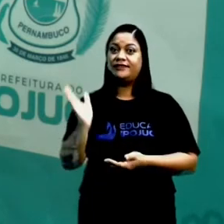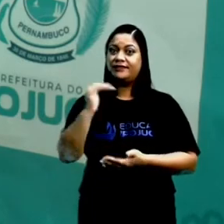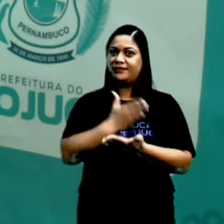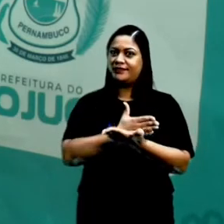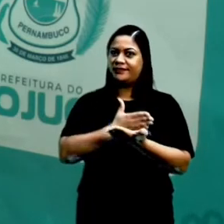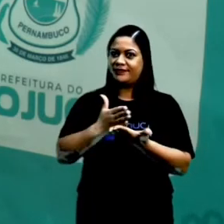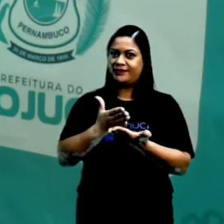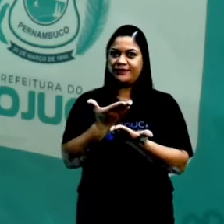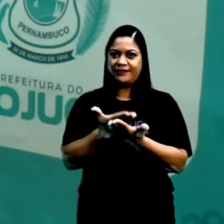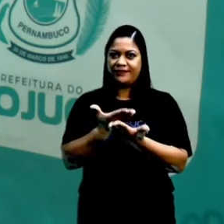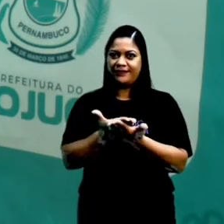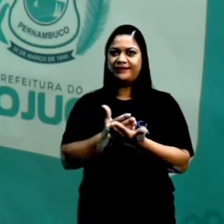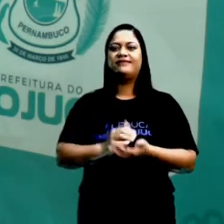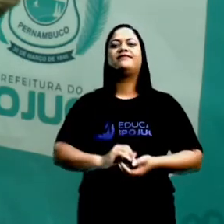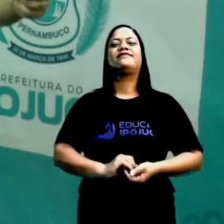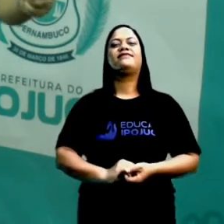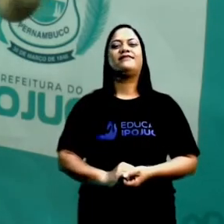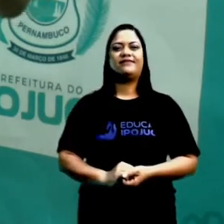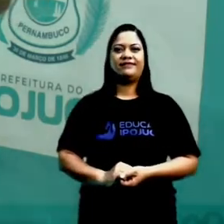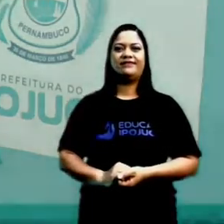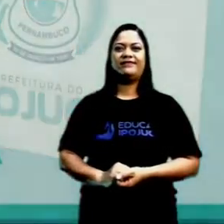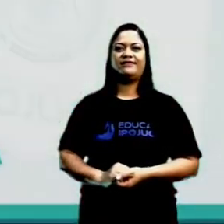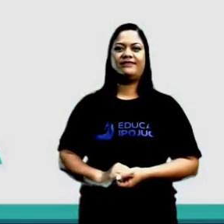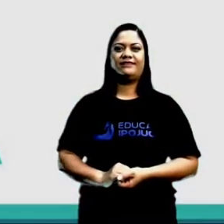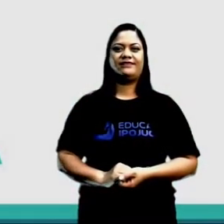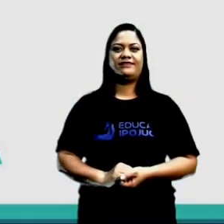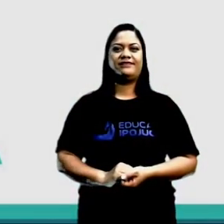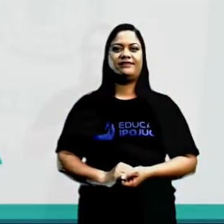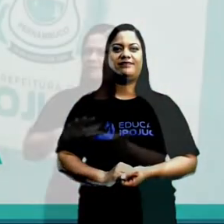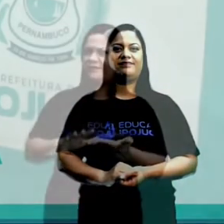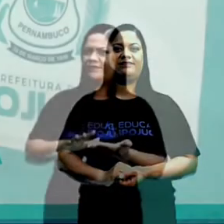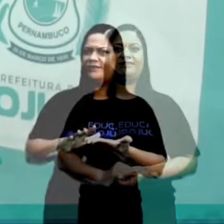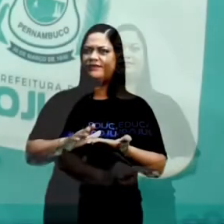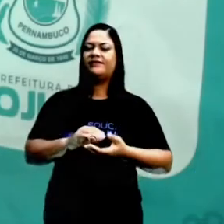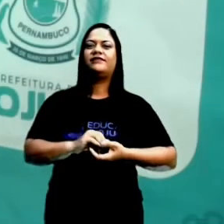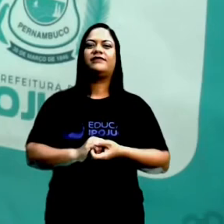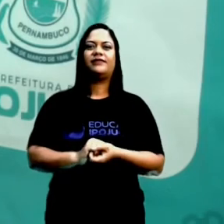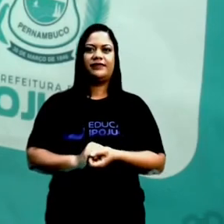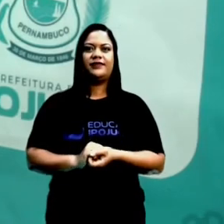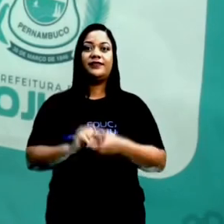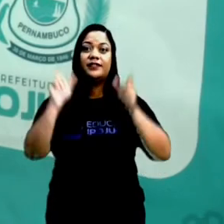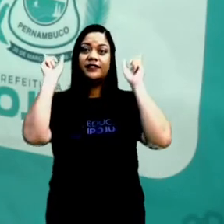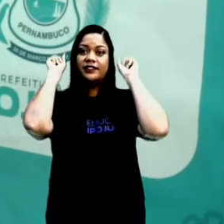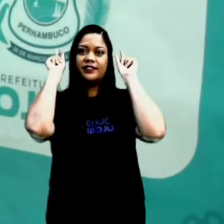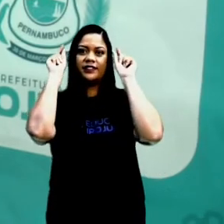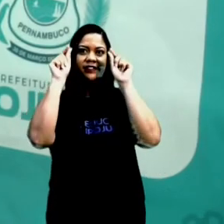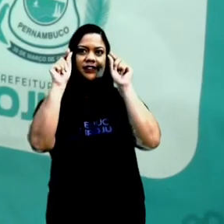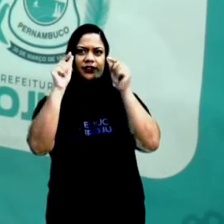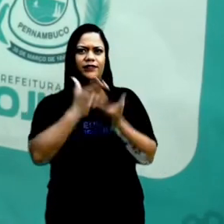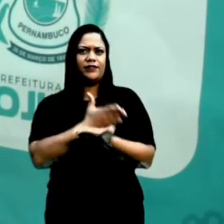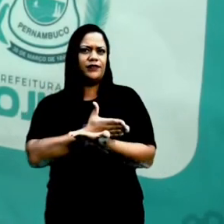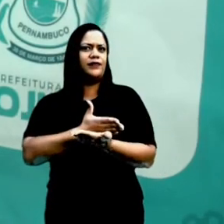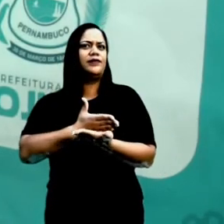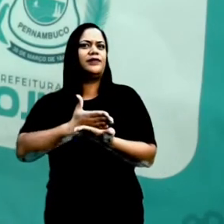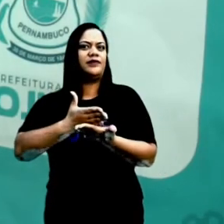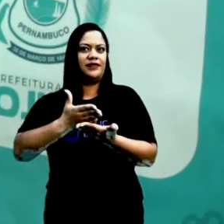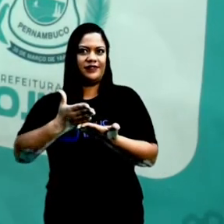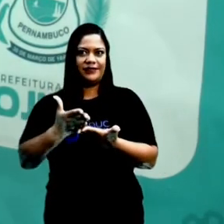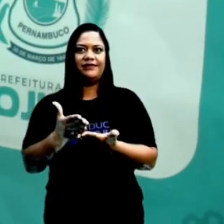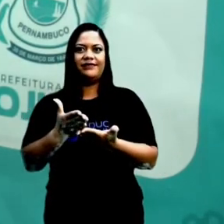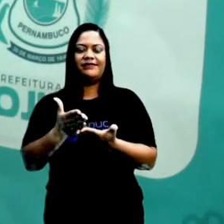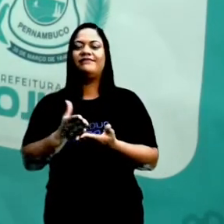a aula? Vamos lá então? Vamos lá. Foi na Grécia que surgiu esse conceito